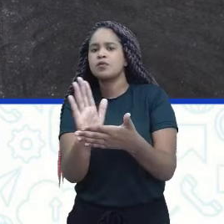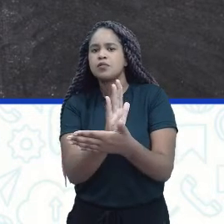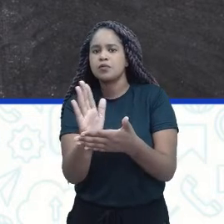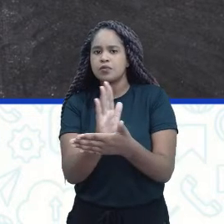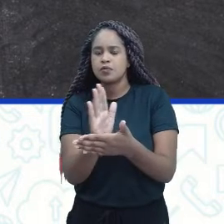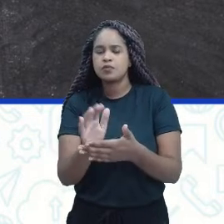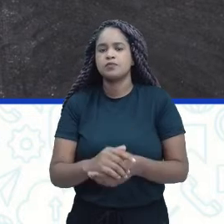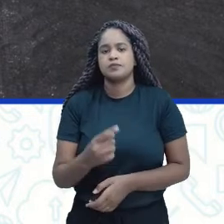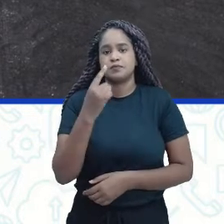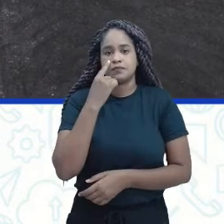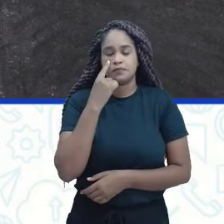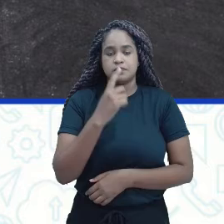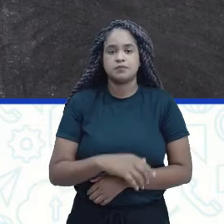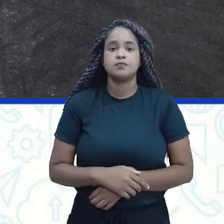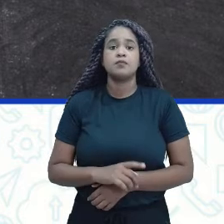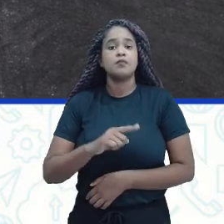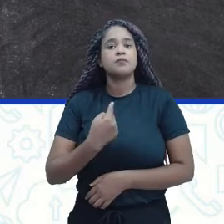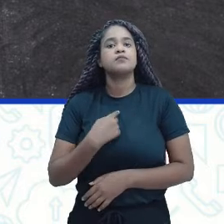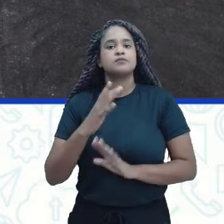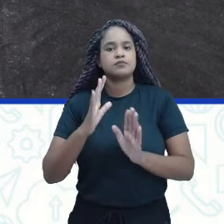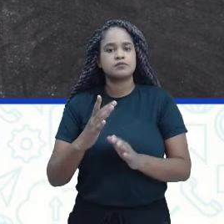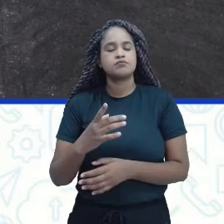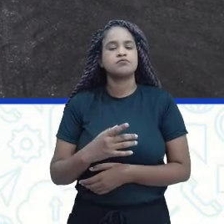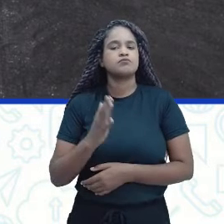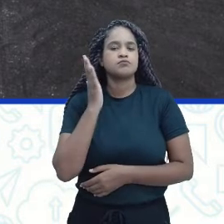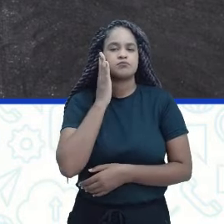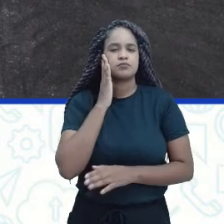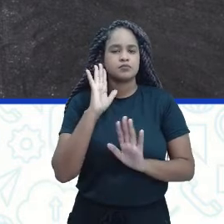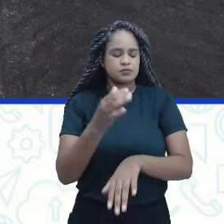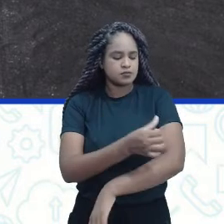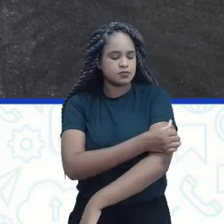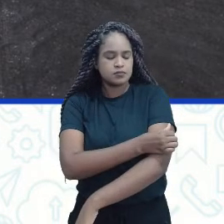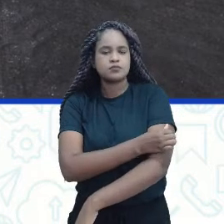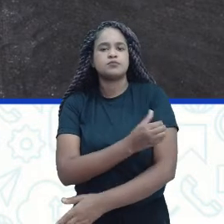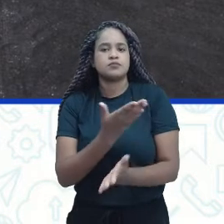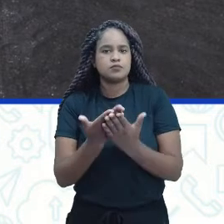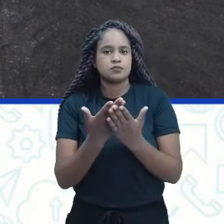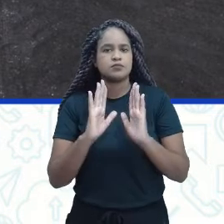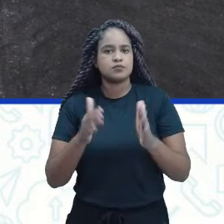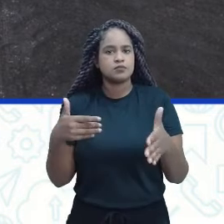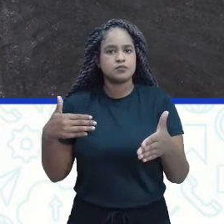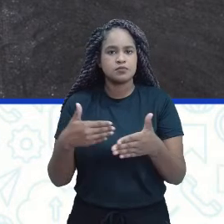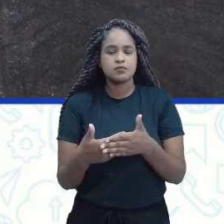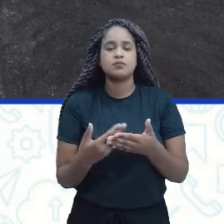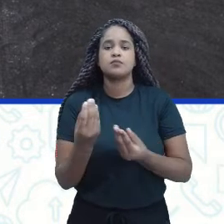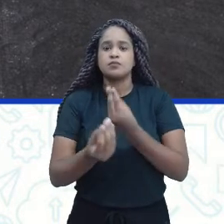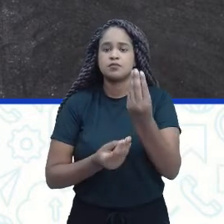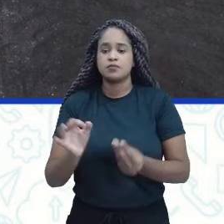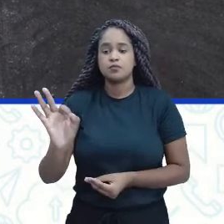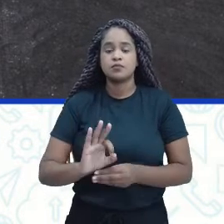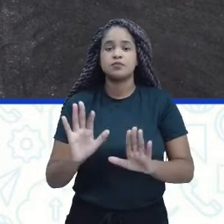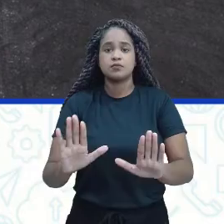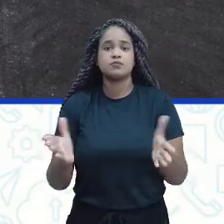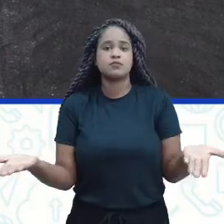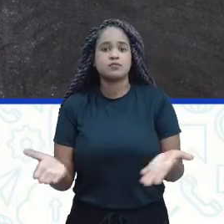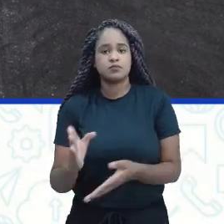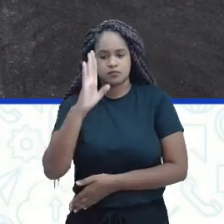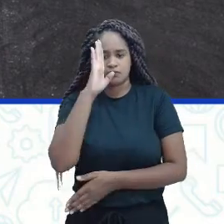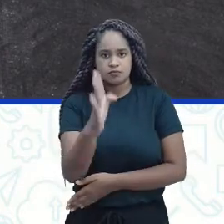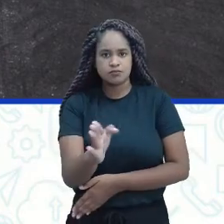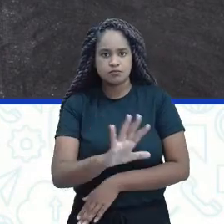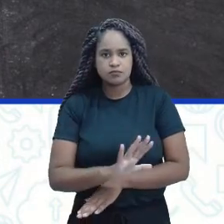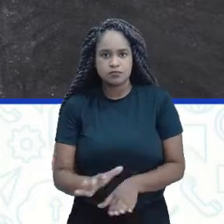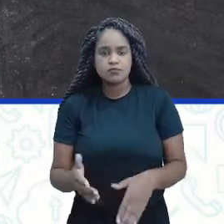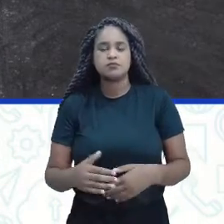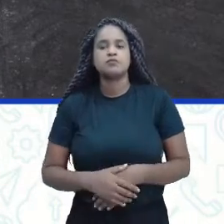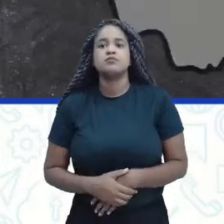essa noção desde o 6º ano, como trabalhar com essa relação de porcentagem, porém, de um cálculo mais direto, né, mais objetivo.